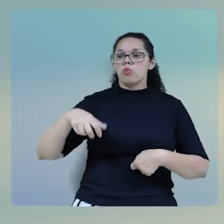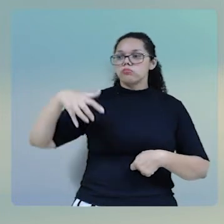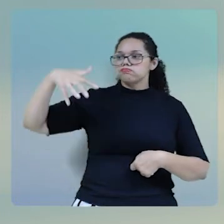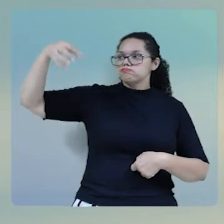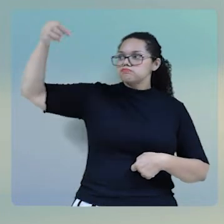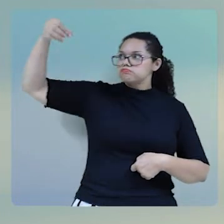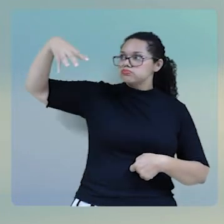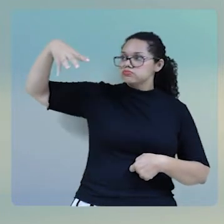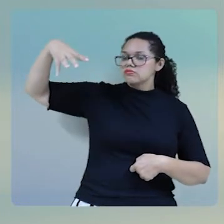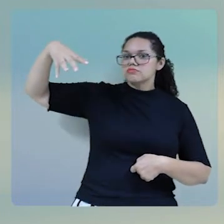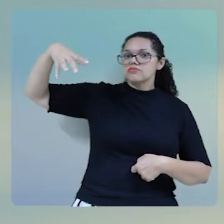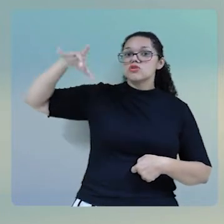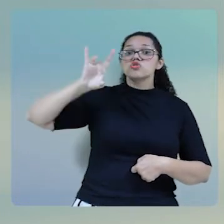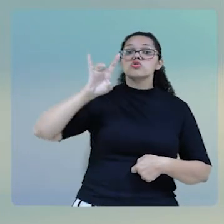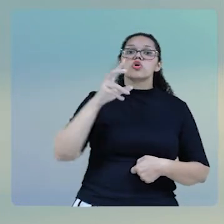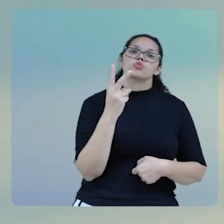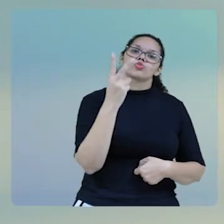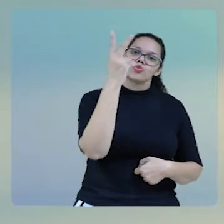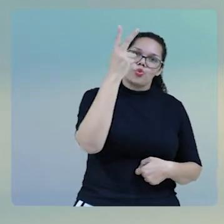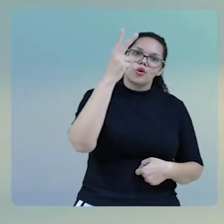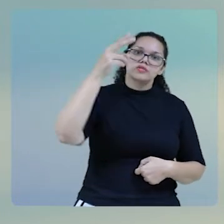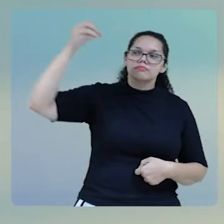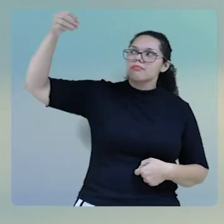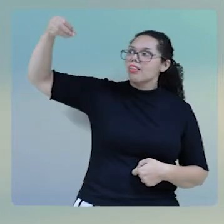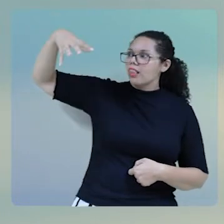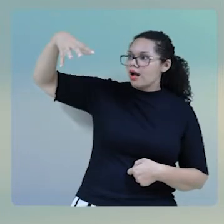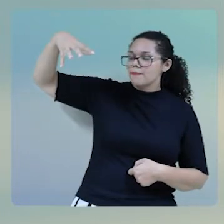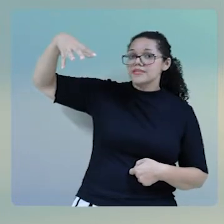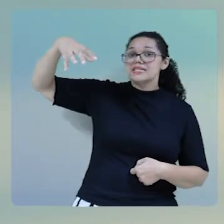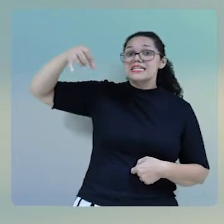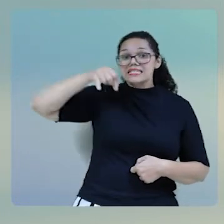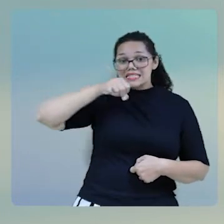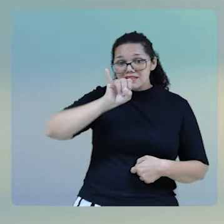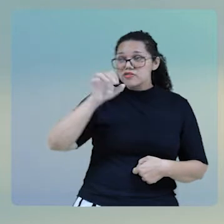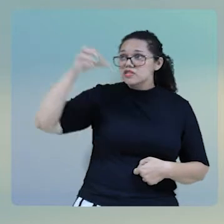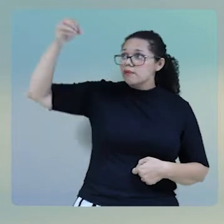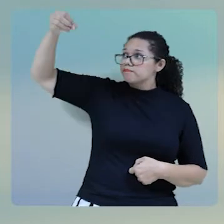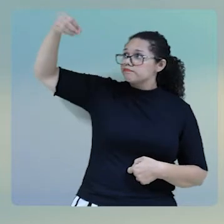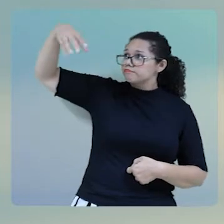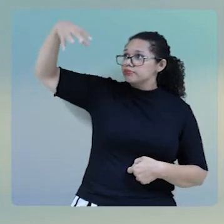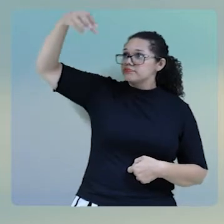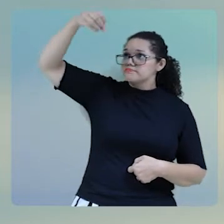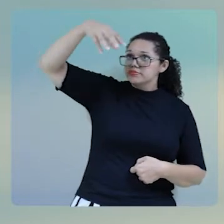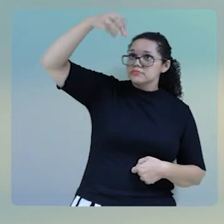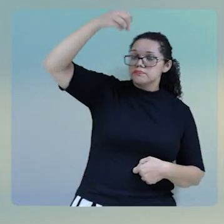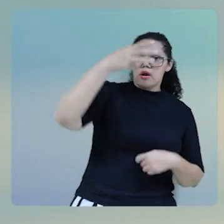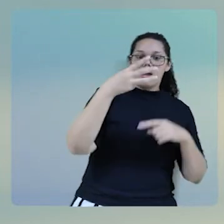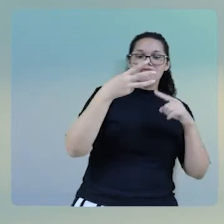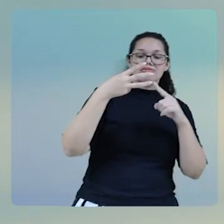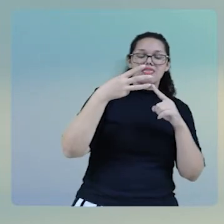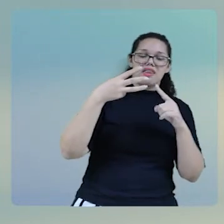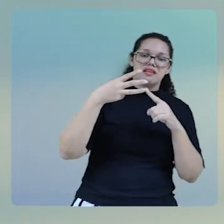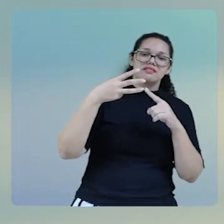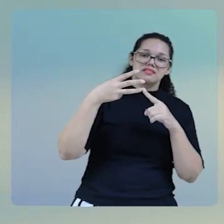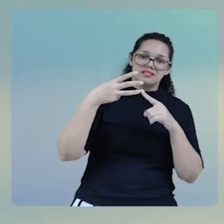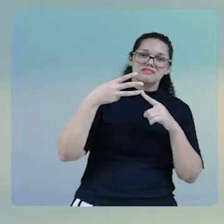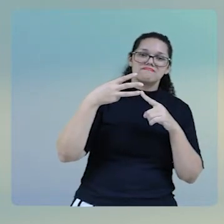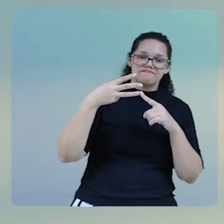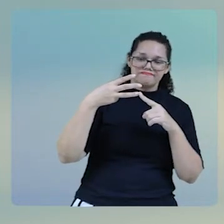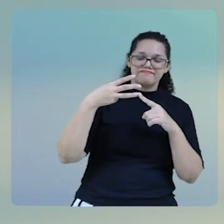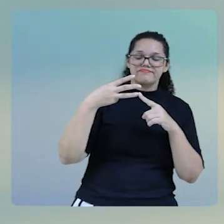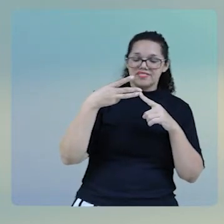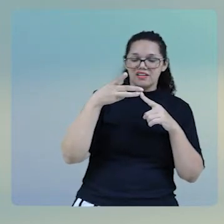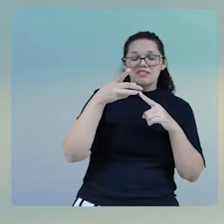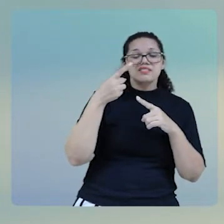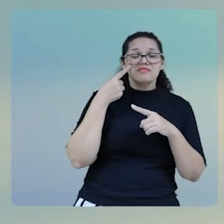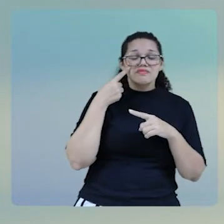do equipamento são duas. São duas. Quando você ligar a terceira, se você quiser provar isso matematicamente em casa, tá? Você vai